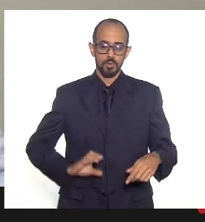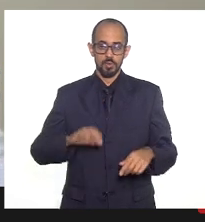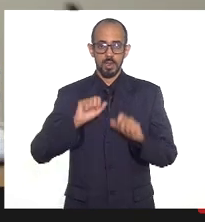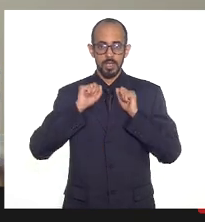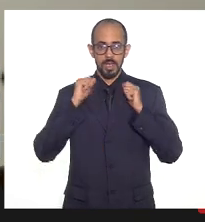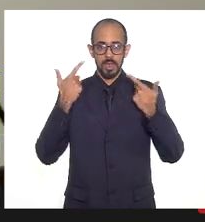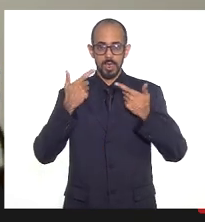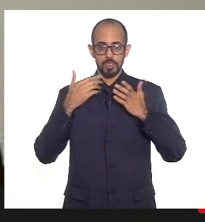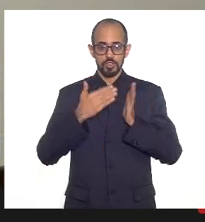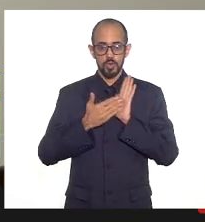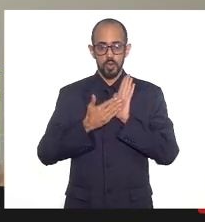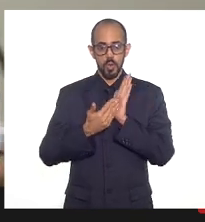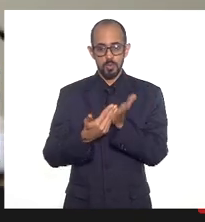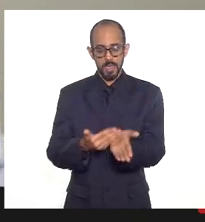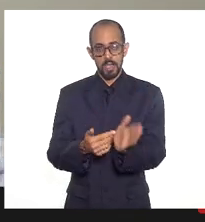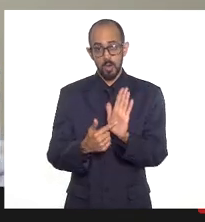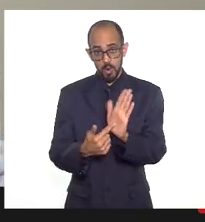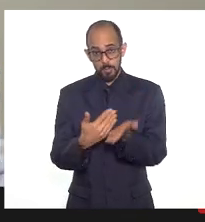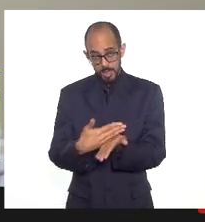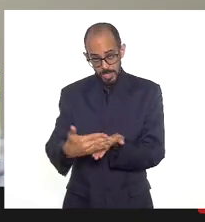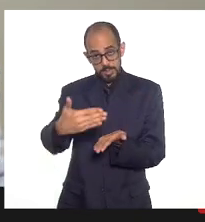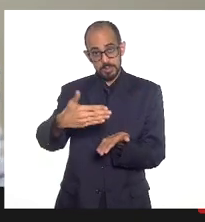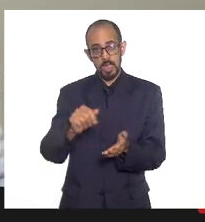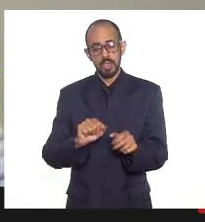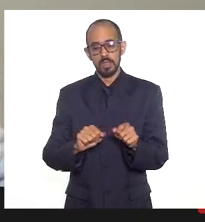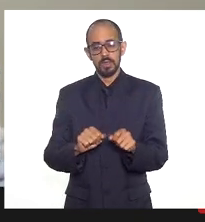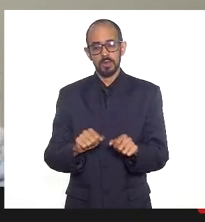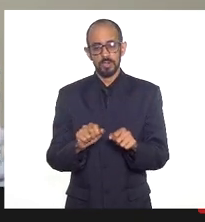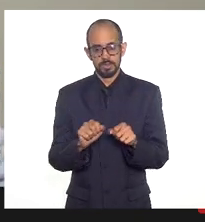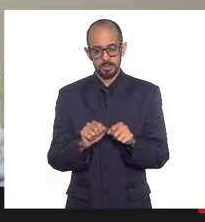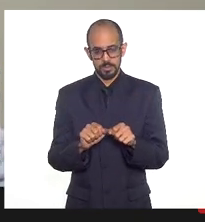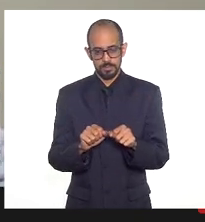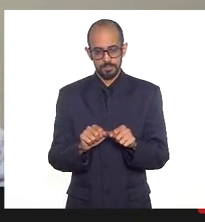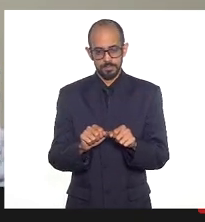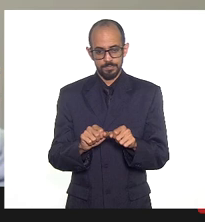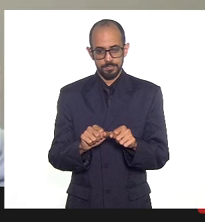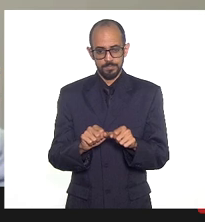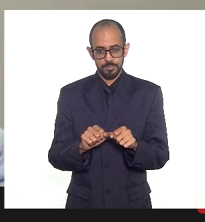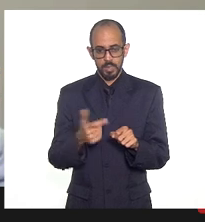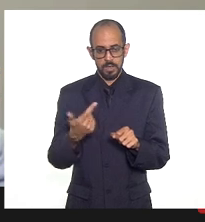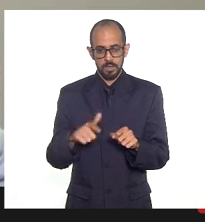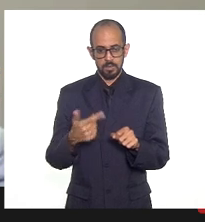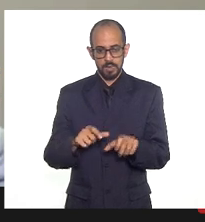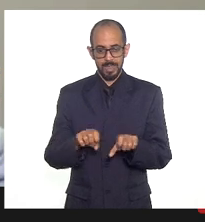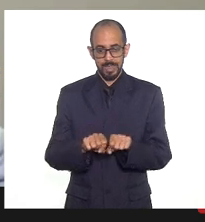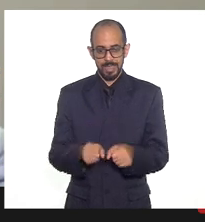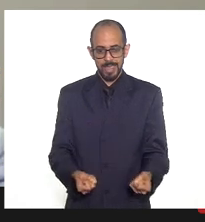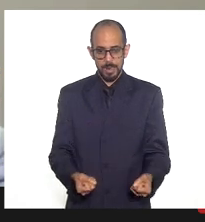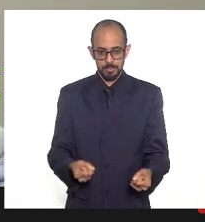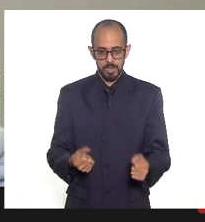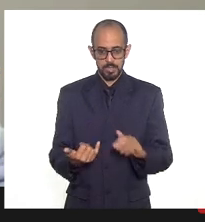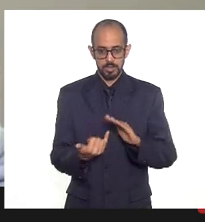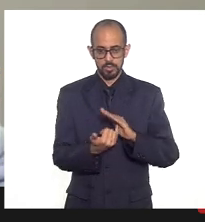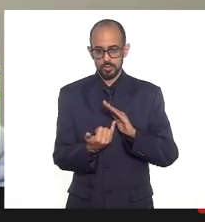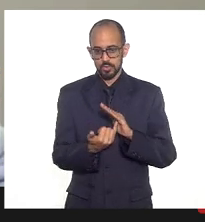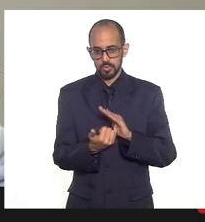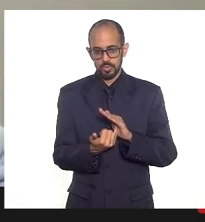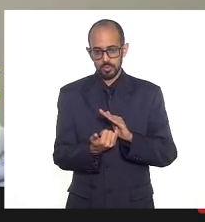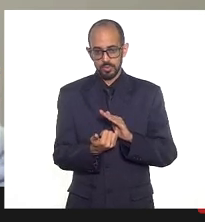exemplo muito bem observado. Quero registrar que não há ruptura institucional na coordenação da nossa frente. Flávio segue sendo